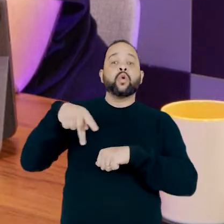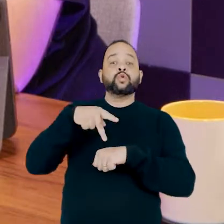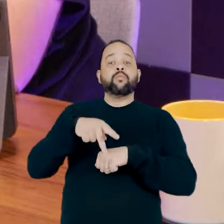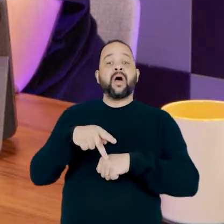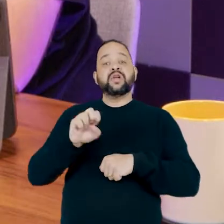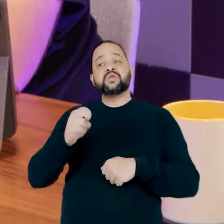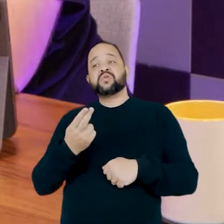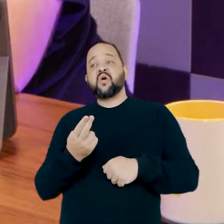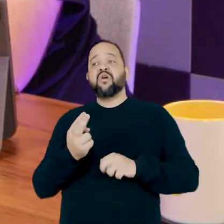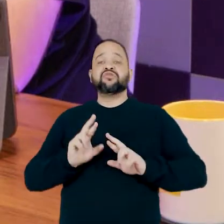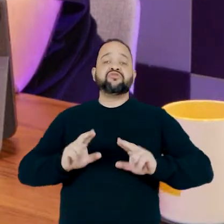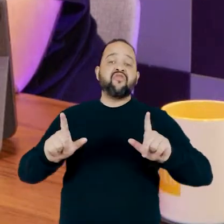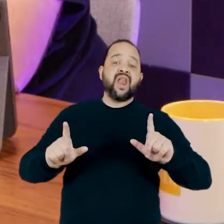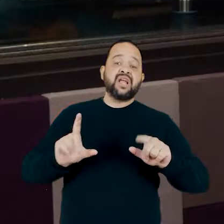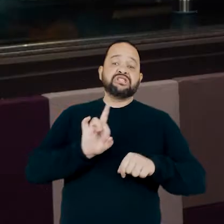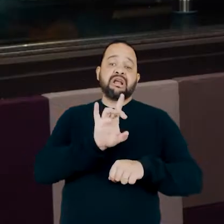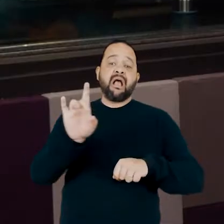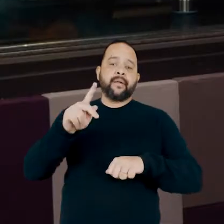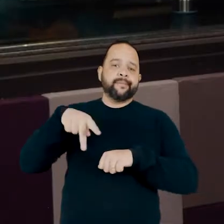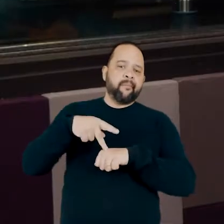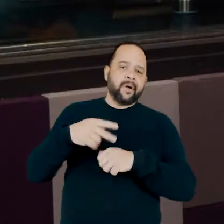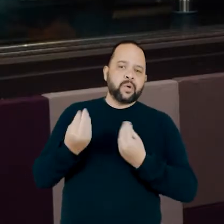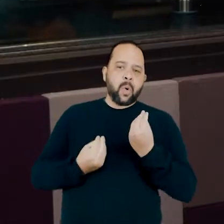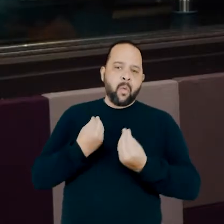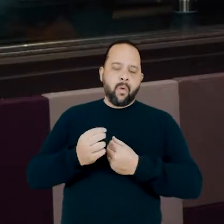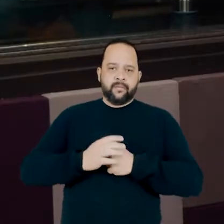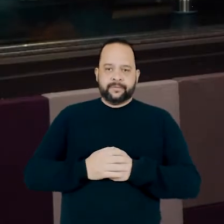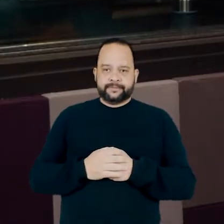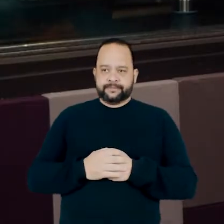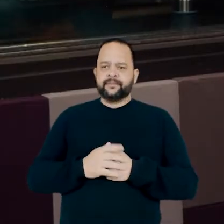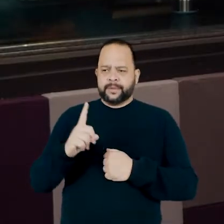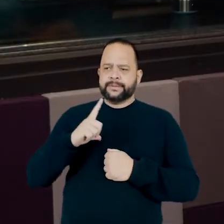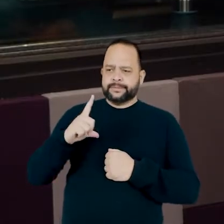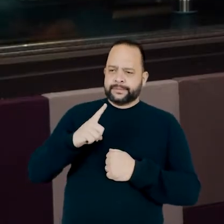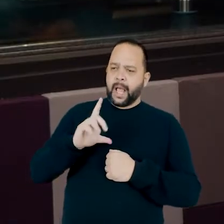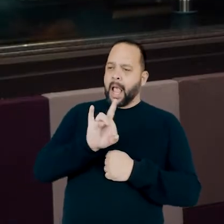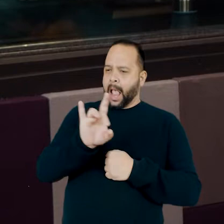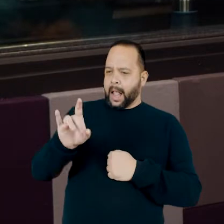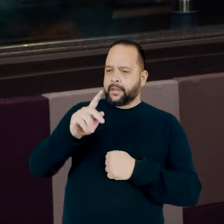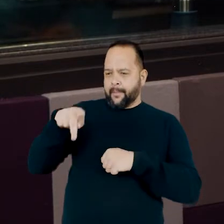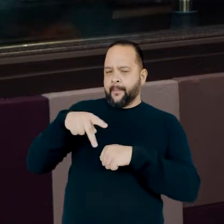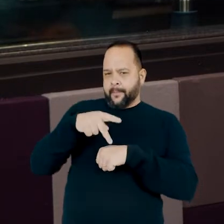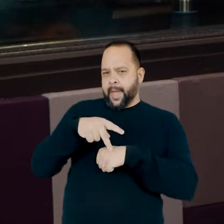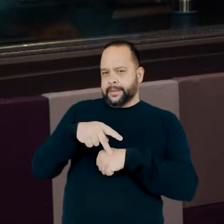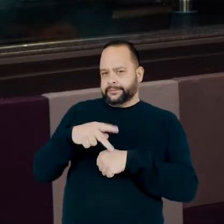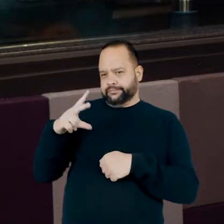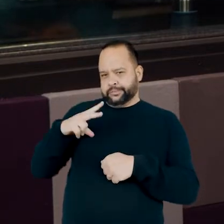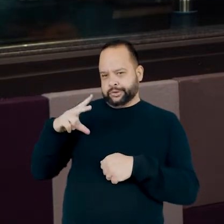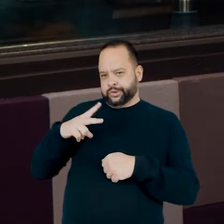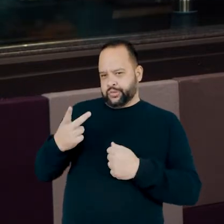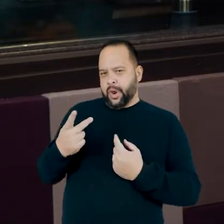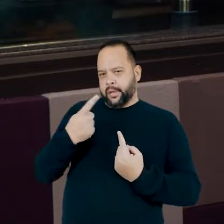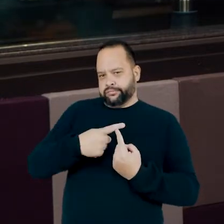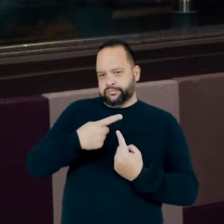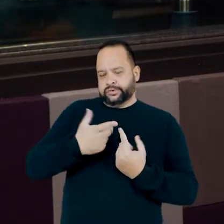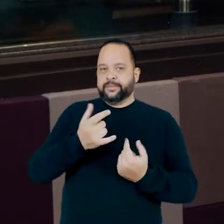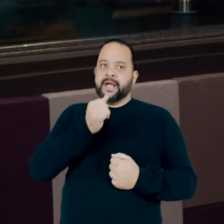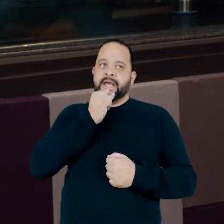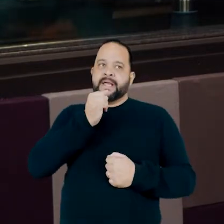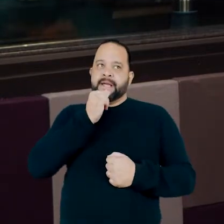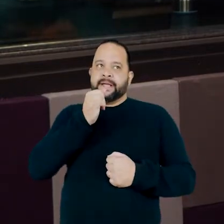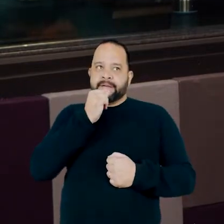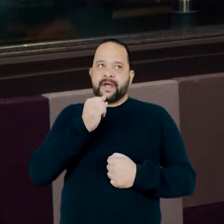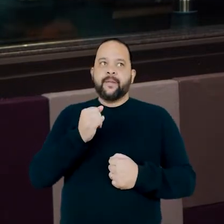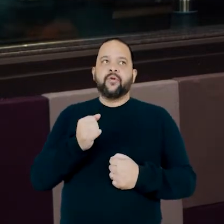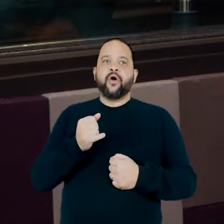ou não? Varia de localidade? Sim, cada país tem a sua particularidade, né? Então, sistema sem fio, por